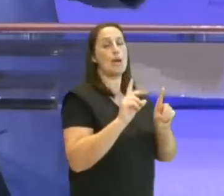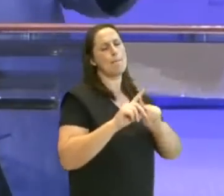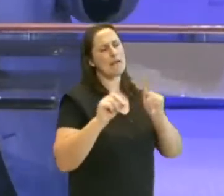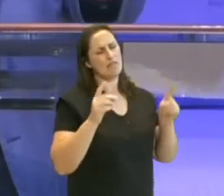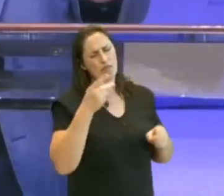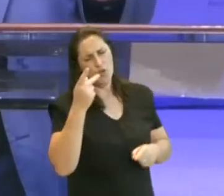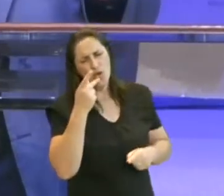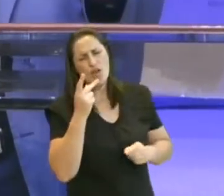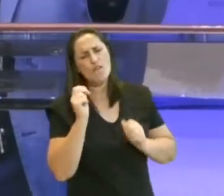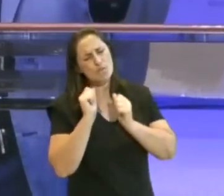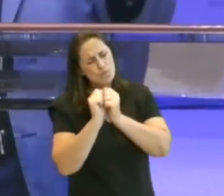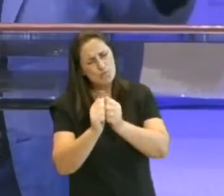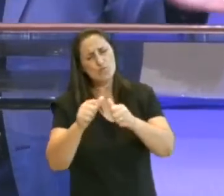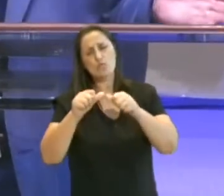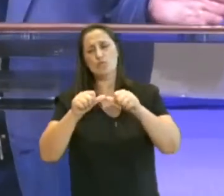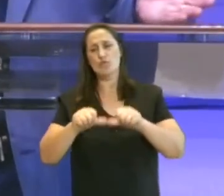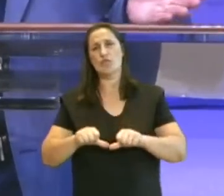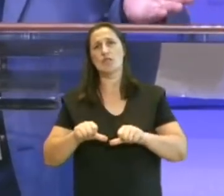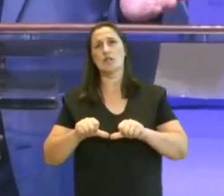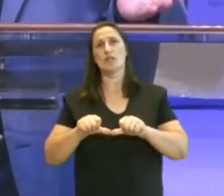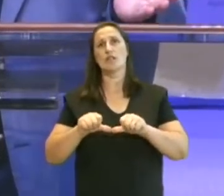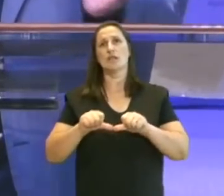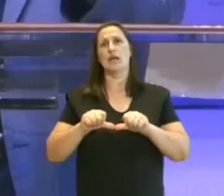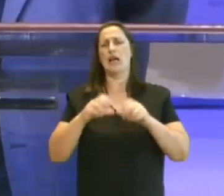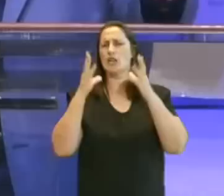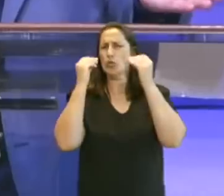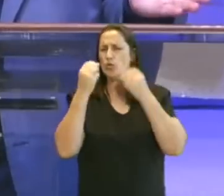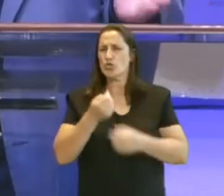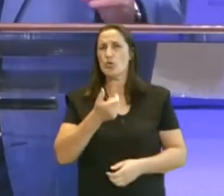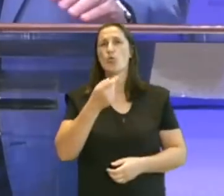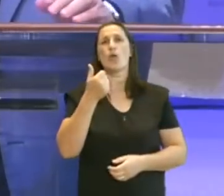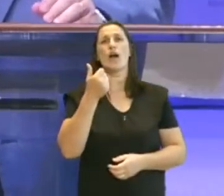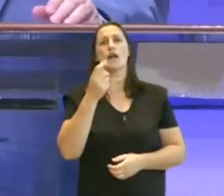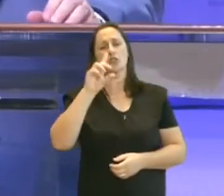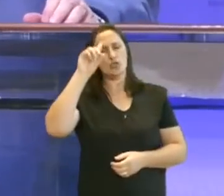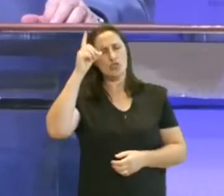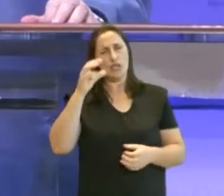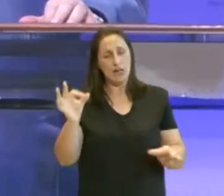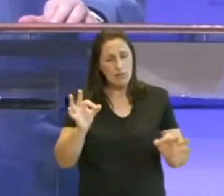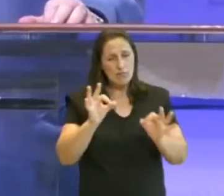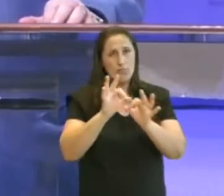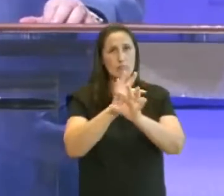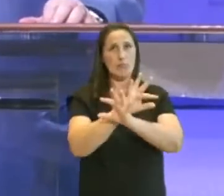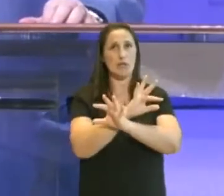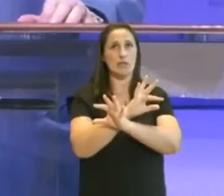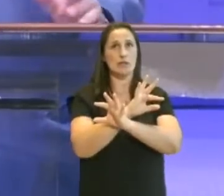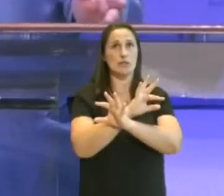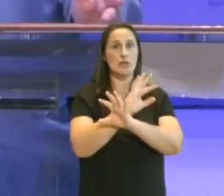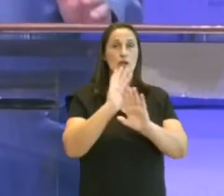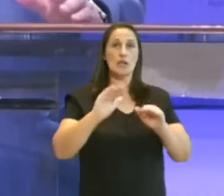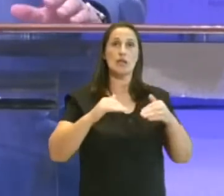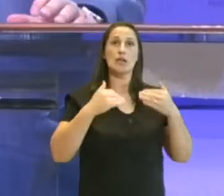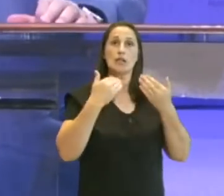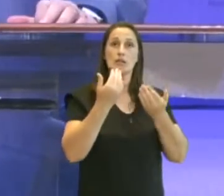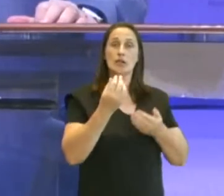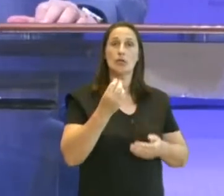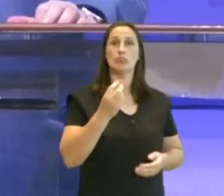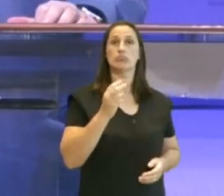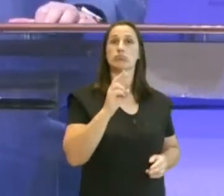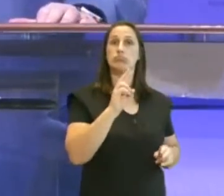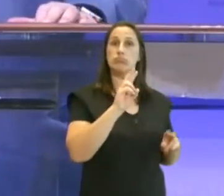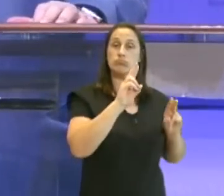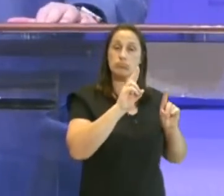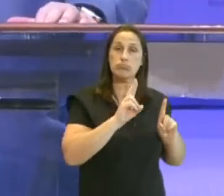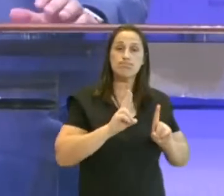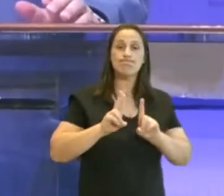fique conosco, pois a noite já vem, o dia já está quase findando. E então ele entrou para ficar com